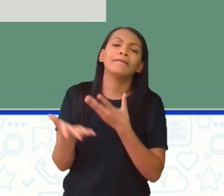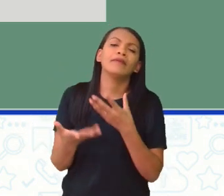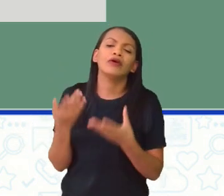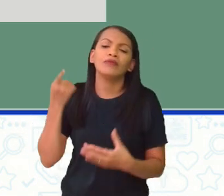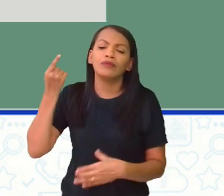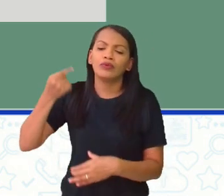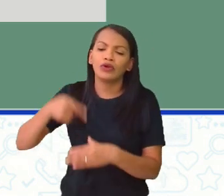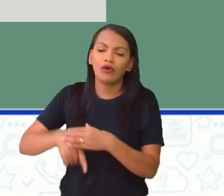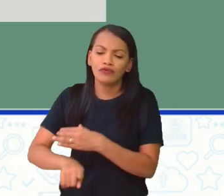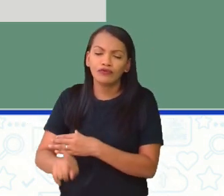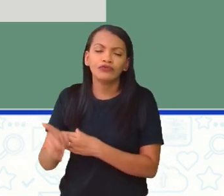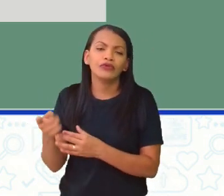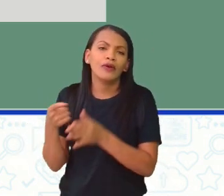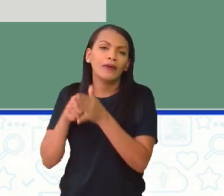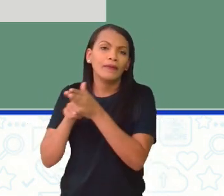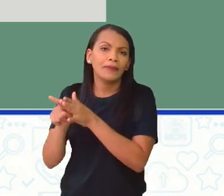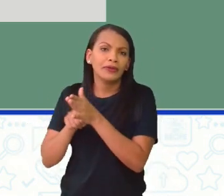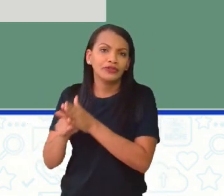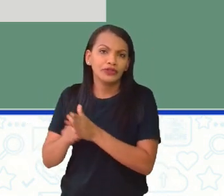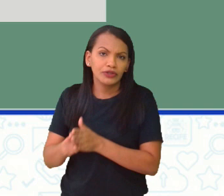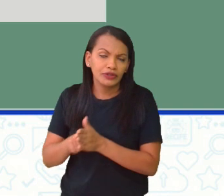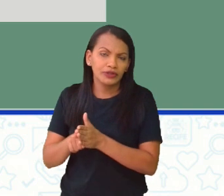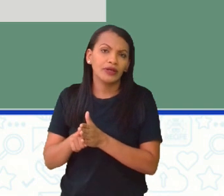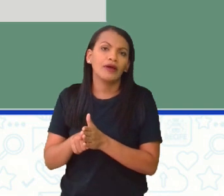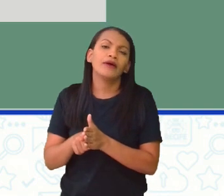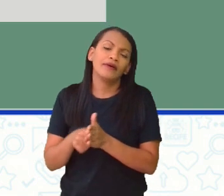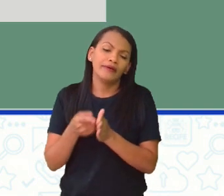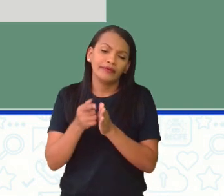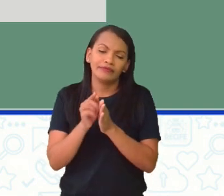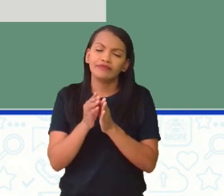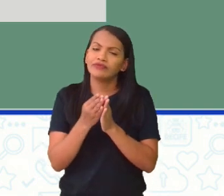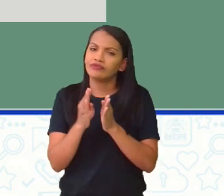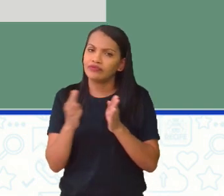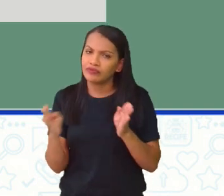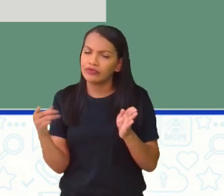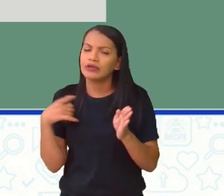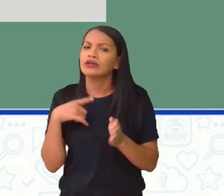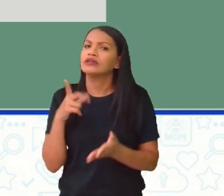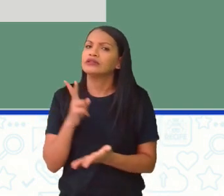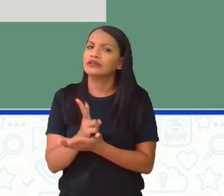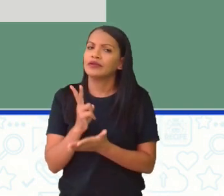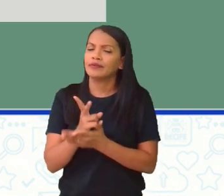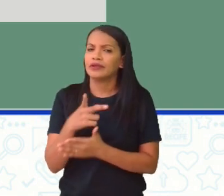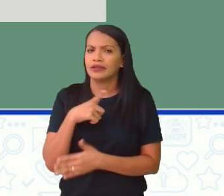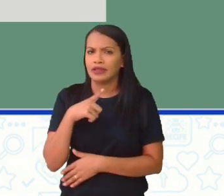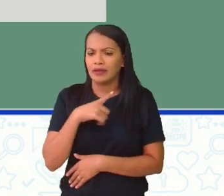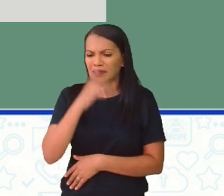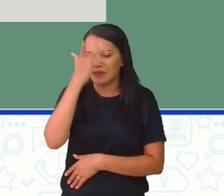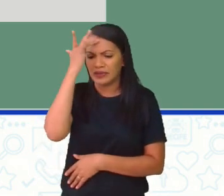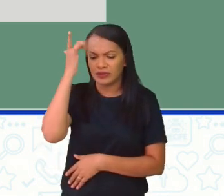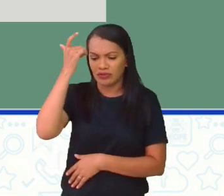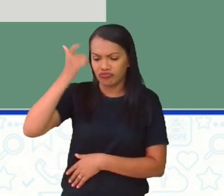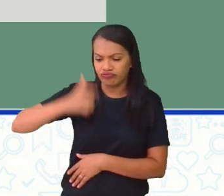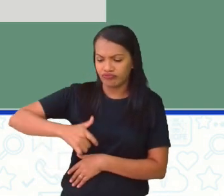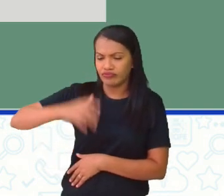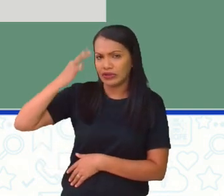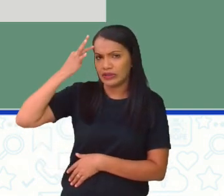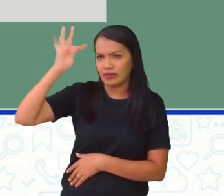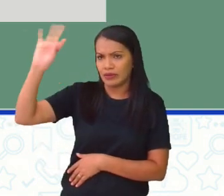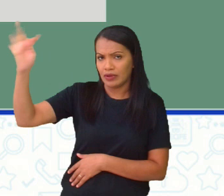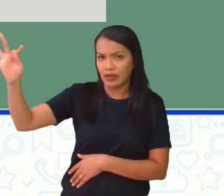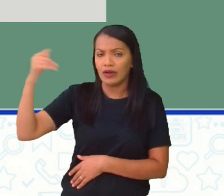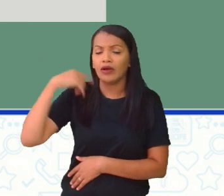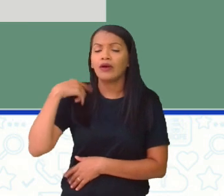em pesquisas bibliográficas. Tem sempre um teórico, não é, ali embasando esse conhecimento,